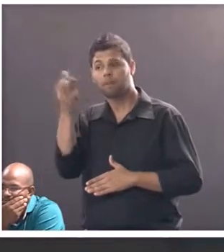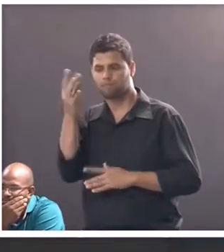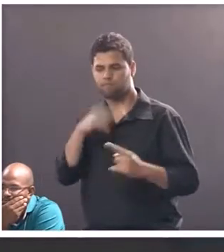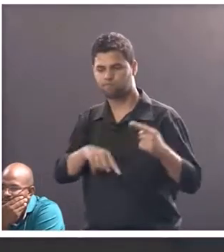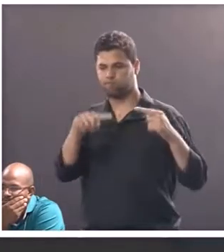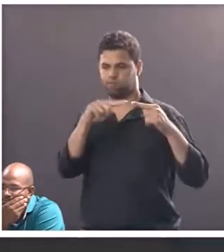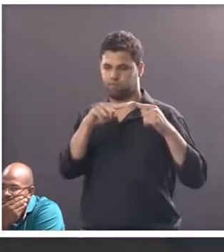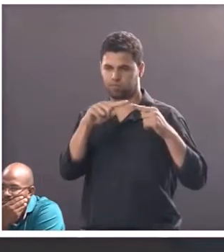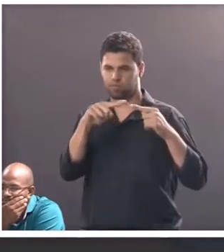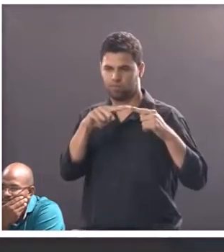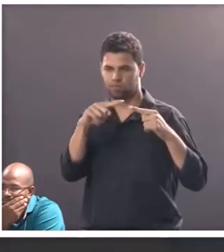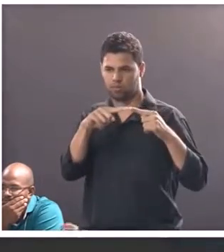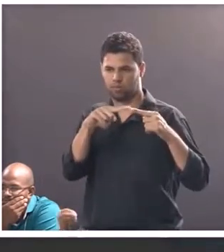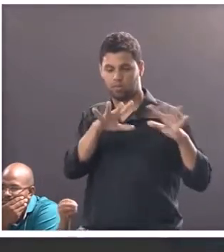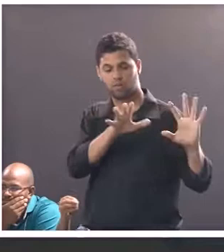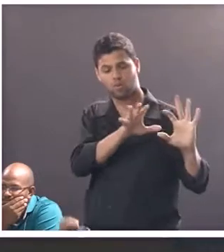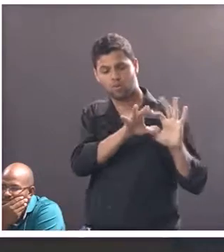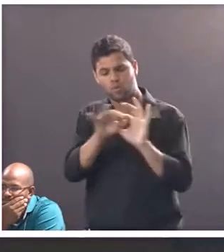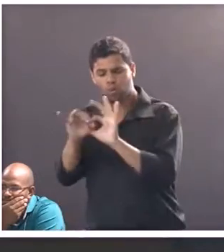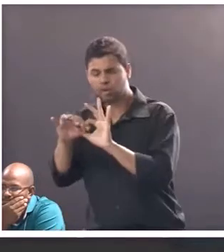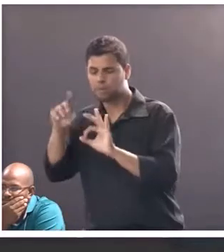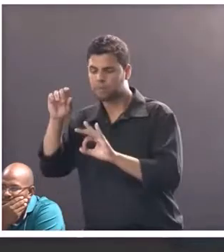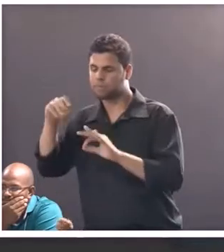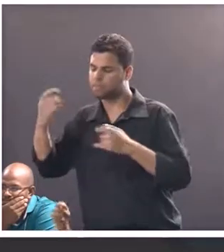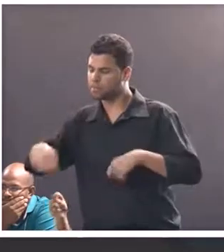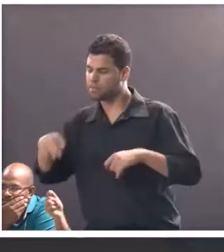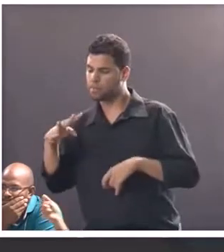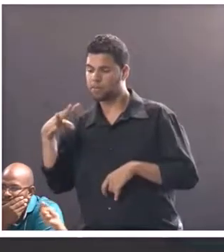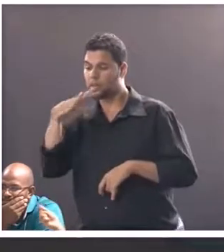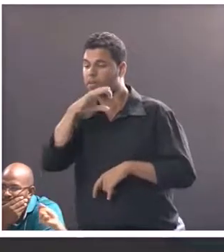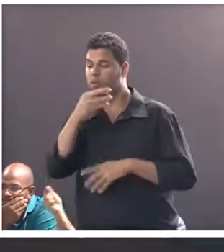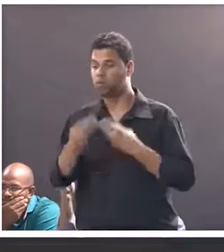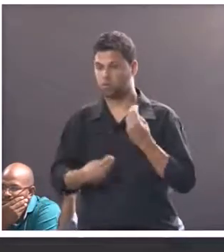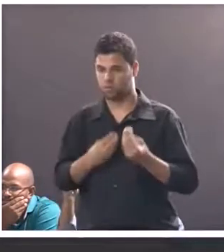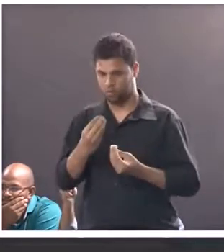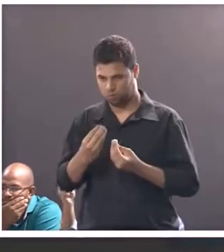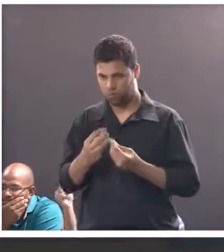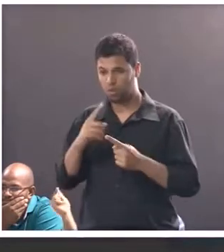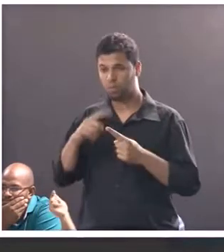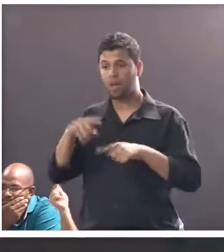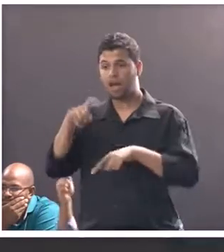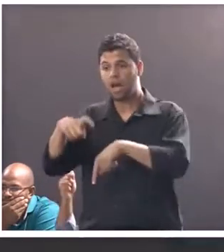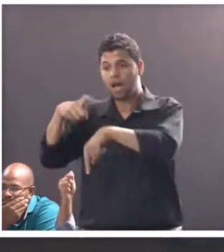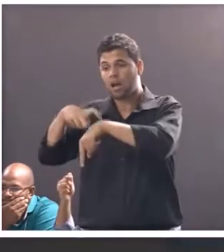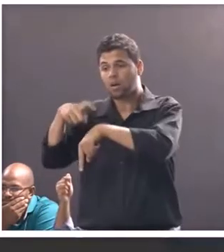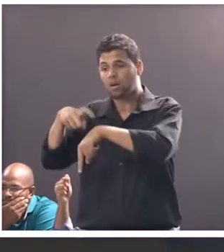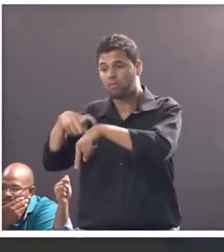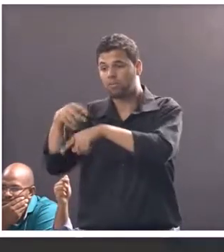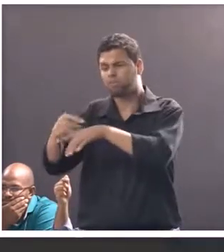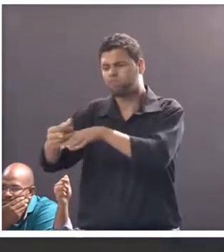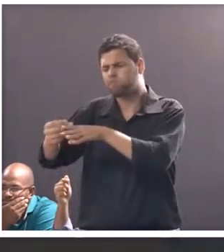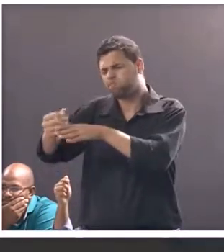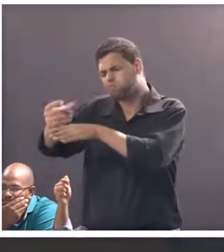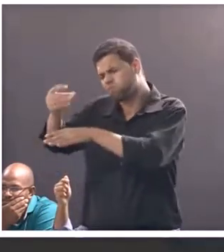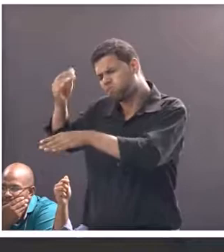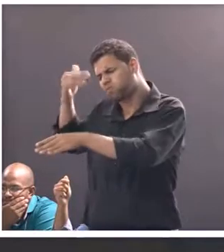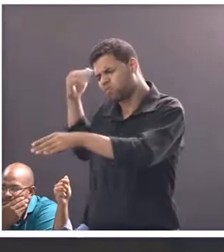primeira pessoa, embora haja conjugação, porque é um tempo bem remoto, um tempo bem distante.